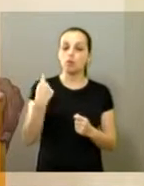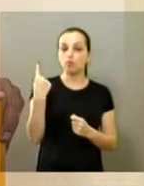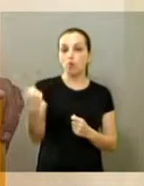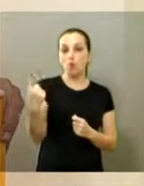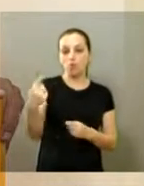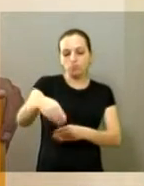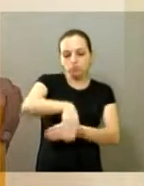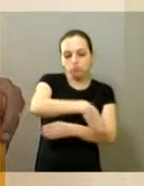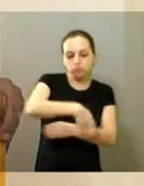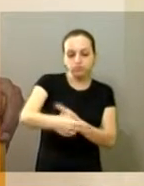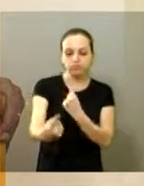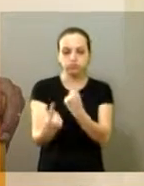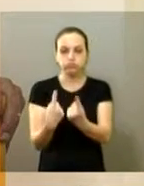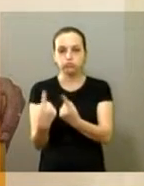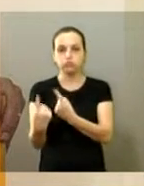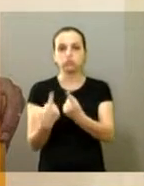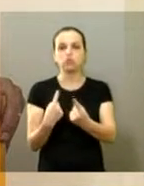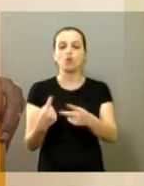Vou citar as ruas, né?